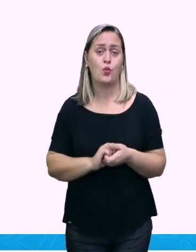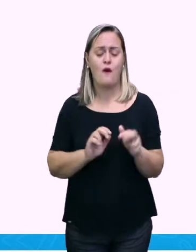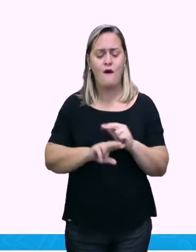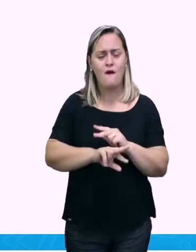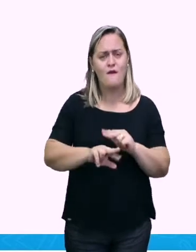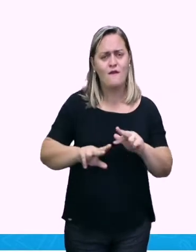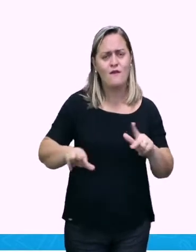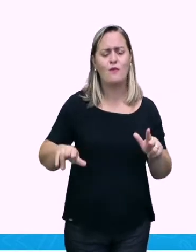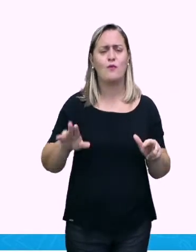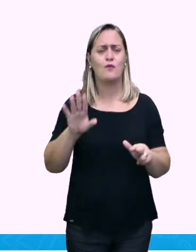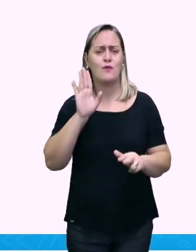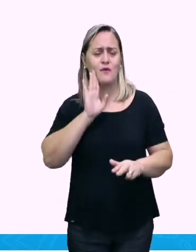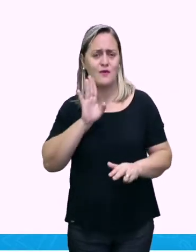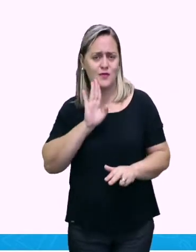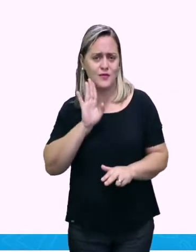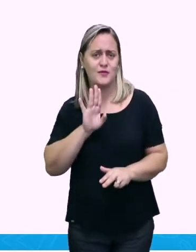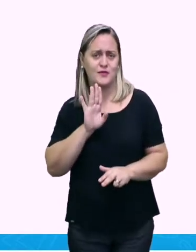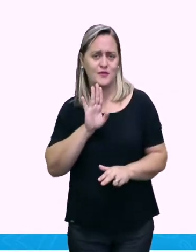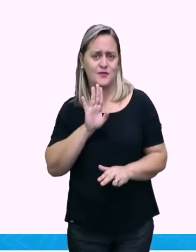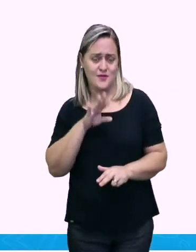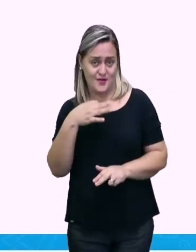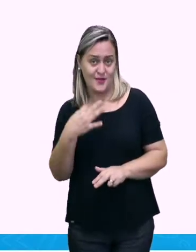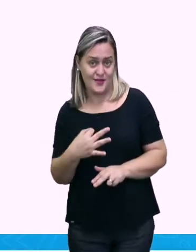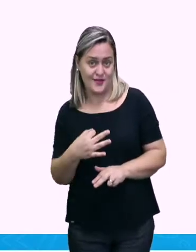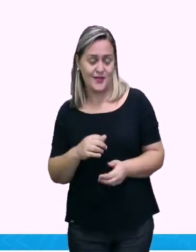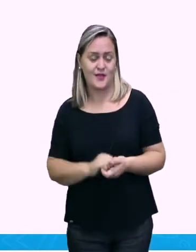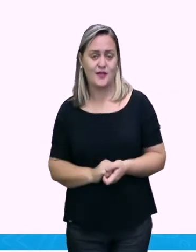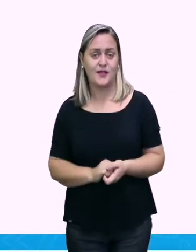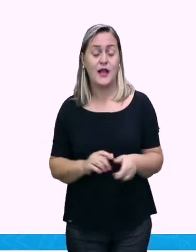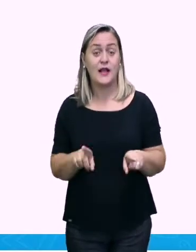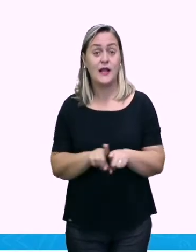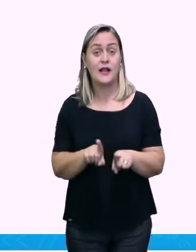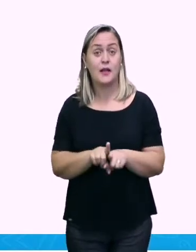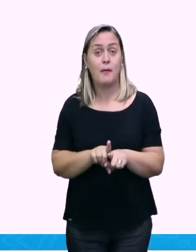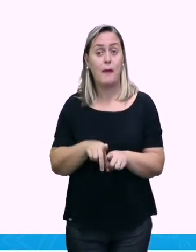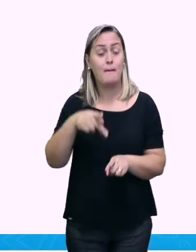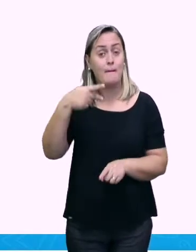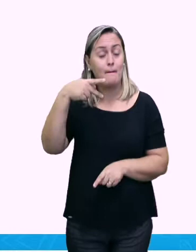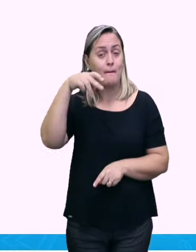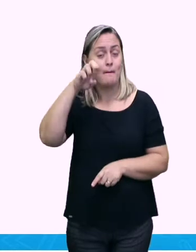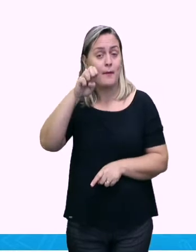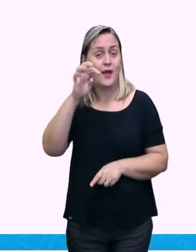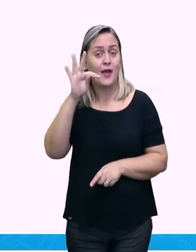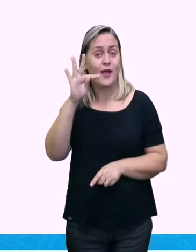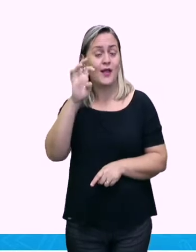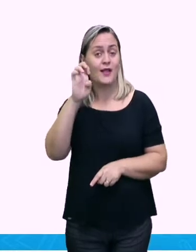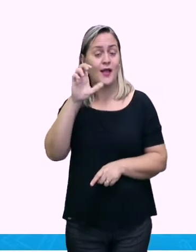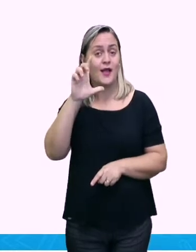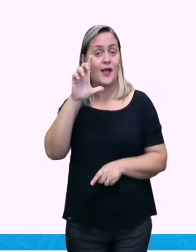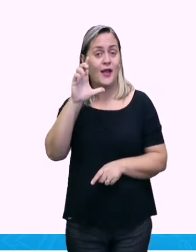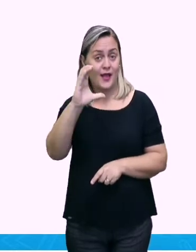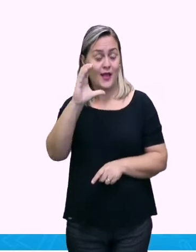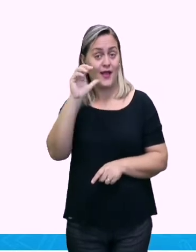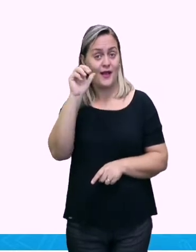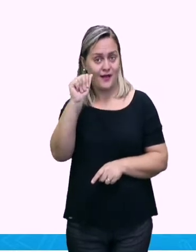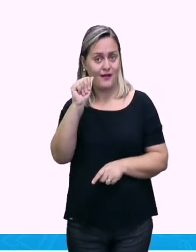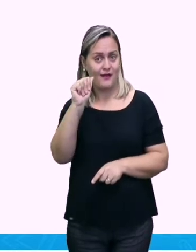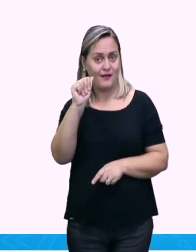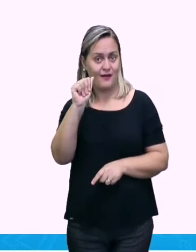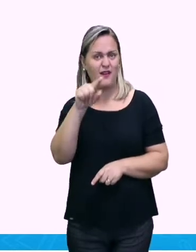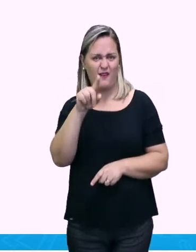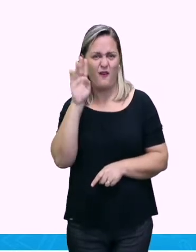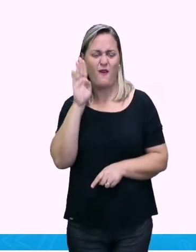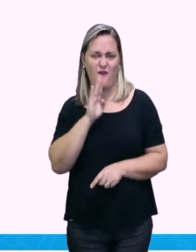muito divertido. E temos também a peteca. Quem não conhece a peteca, né? Ela vem, né,